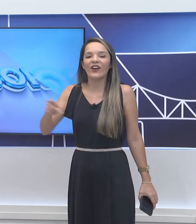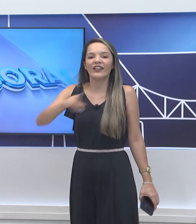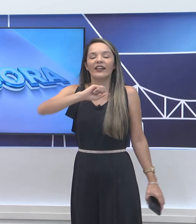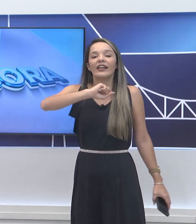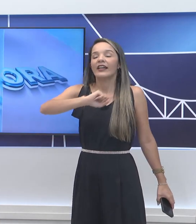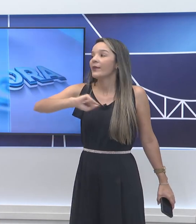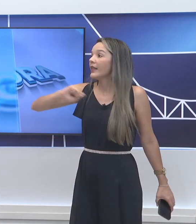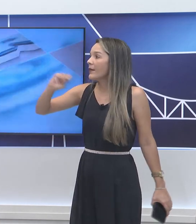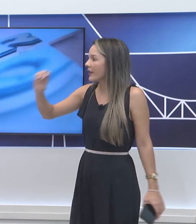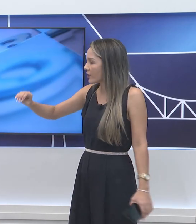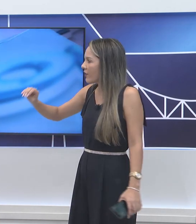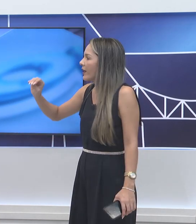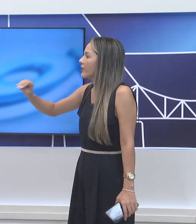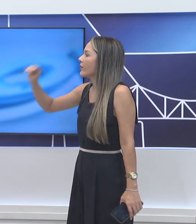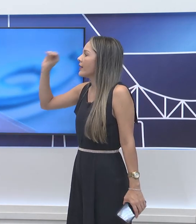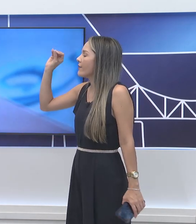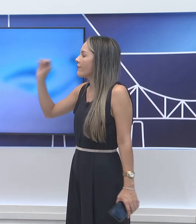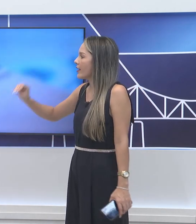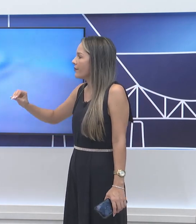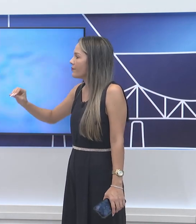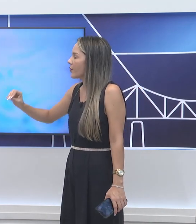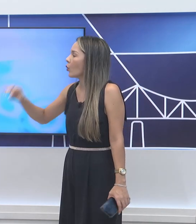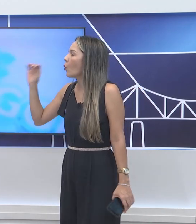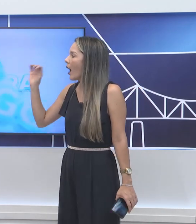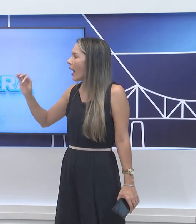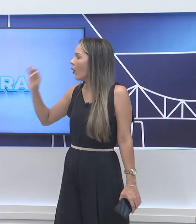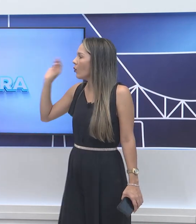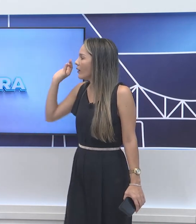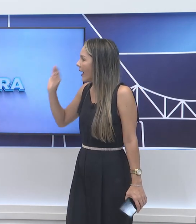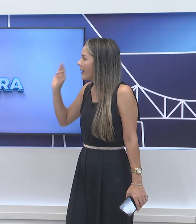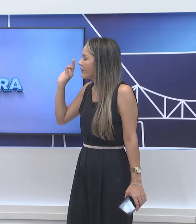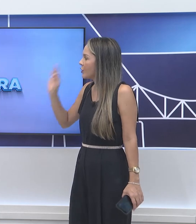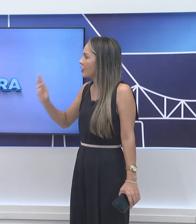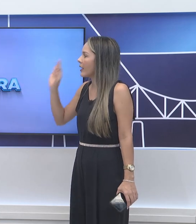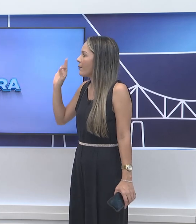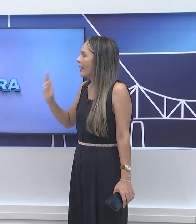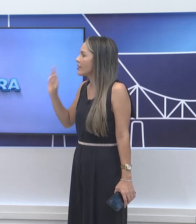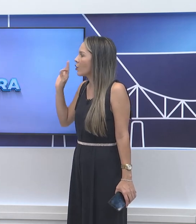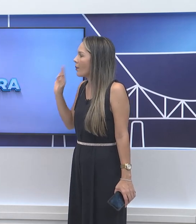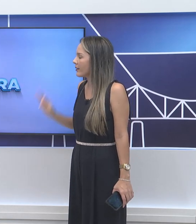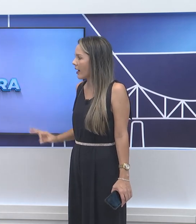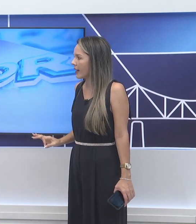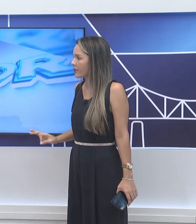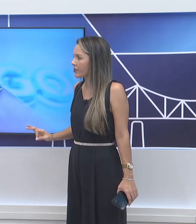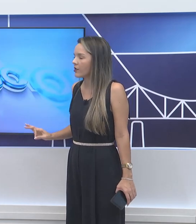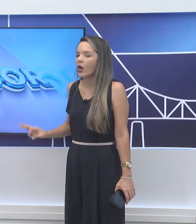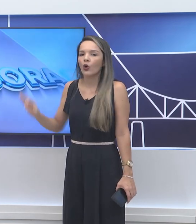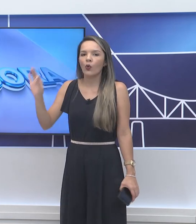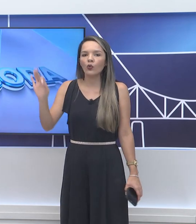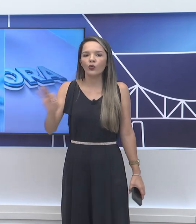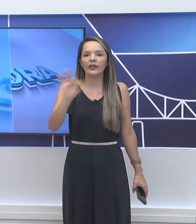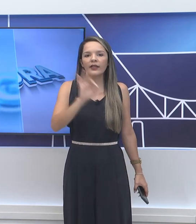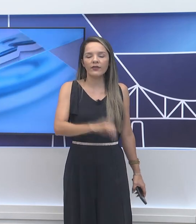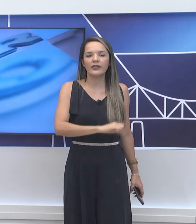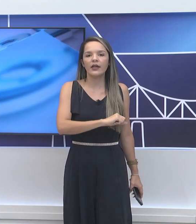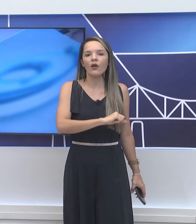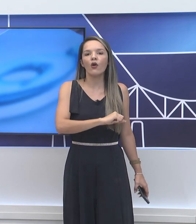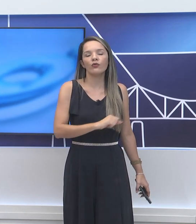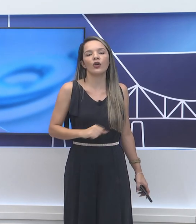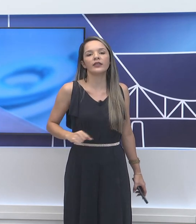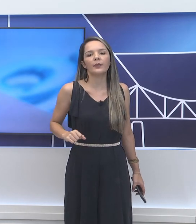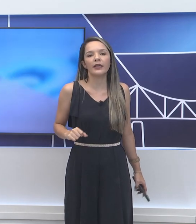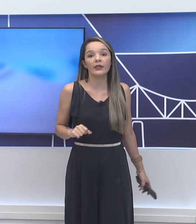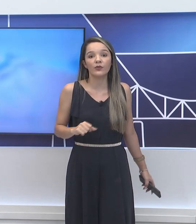Gente, lembra que eu tinha falado que eu queria ver qual live tinha mais comentários? Cultura e TVC